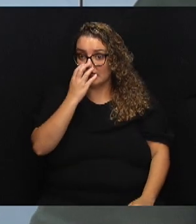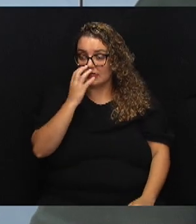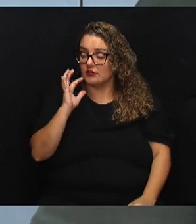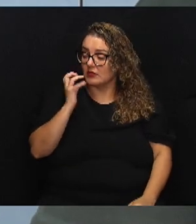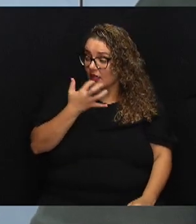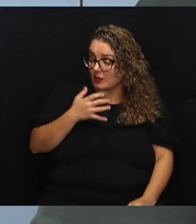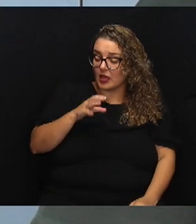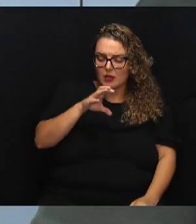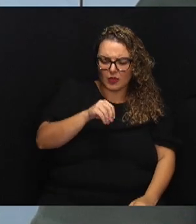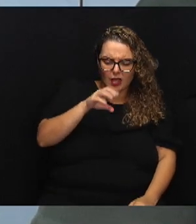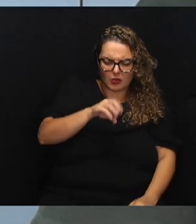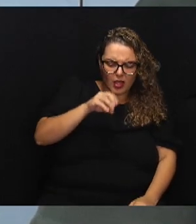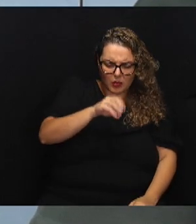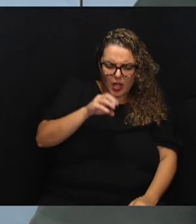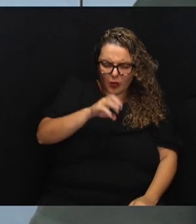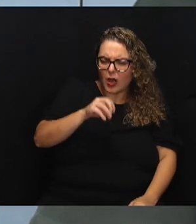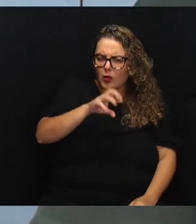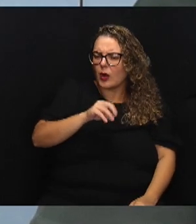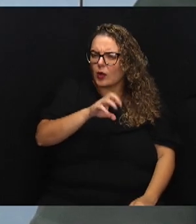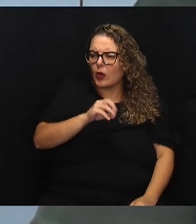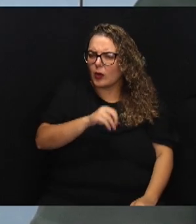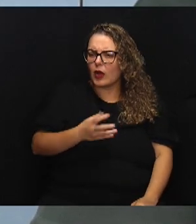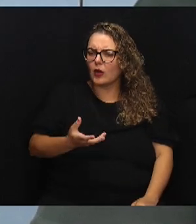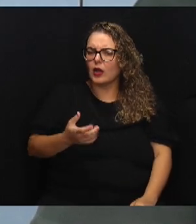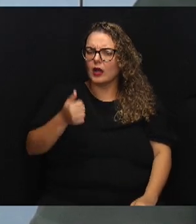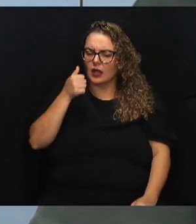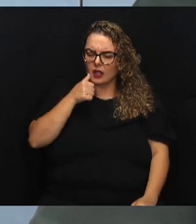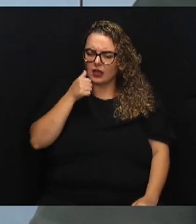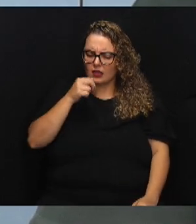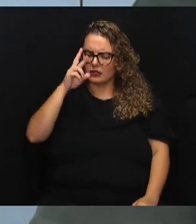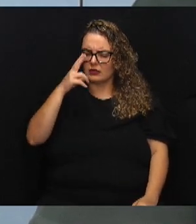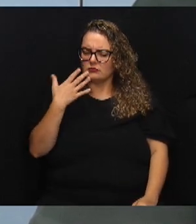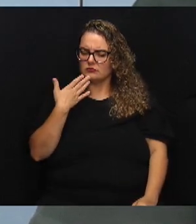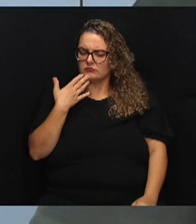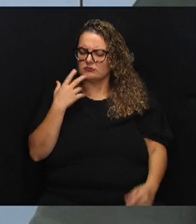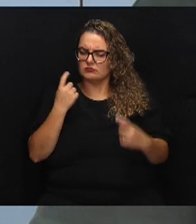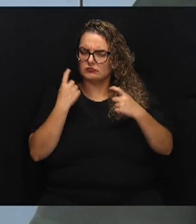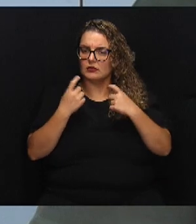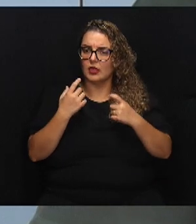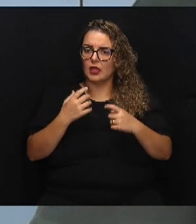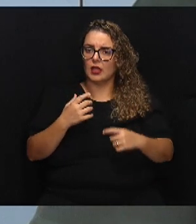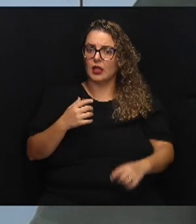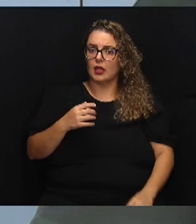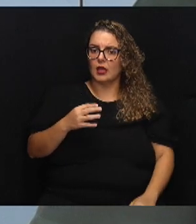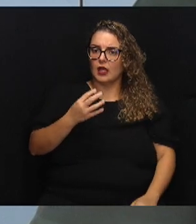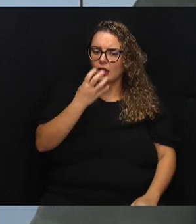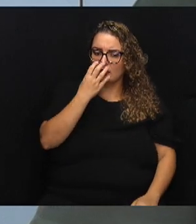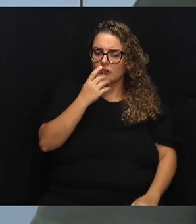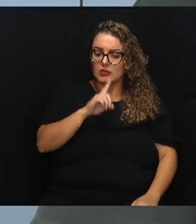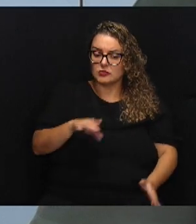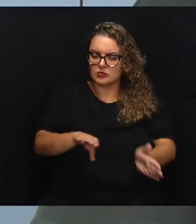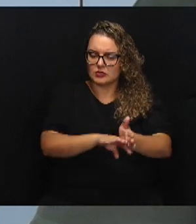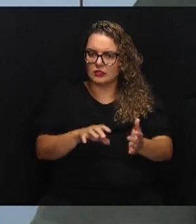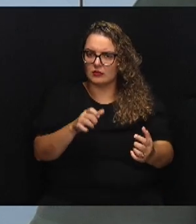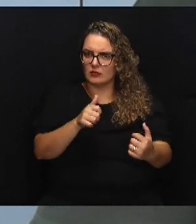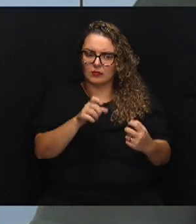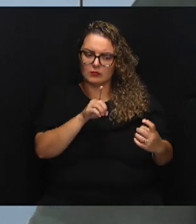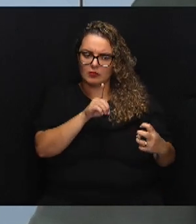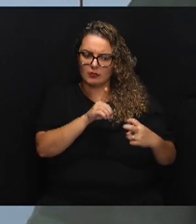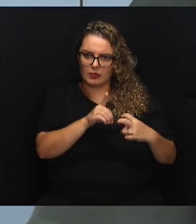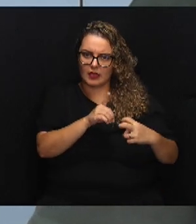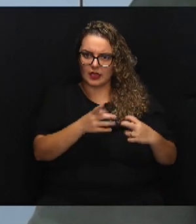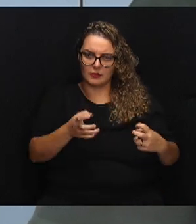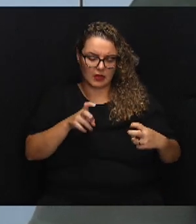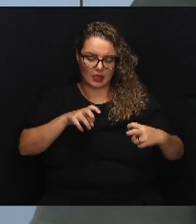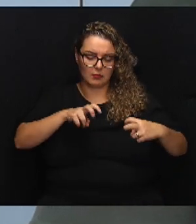latia e a senhora ficou preocupada. E aí a cachorrinha latia, mas não chegava perto. Sim. E o animal sabe,